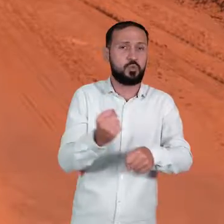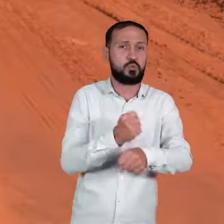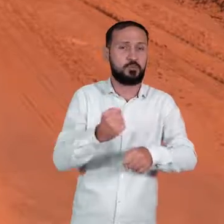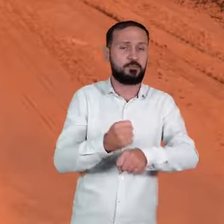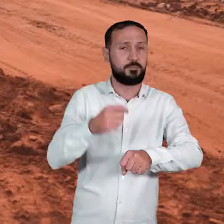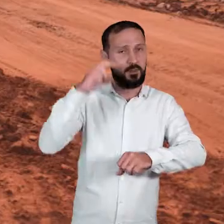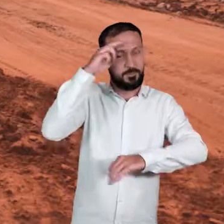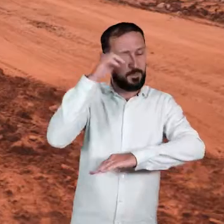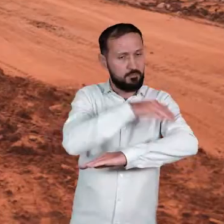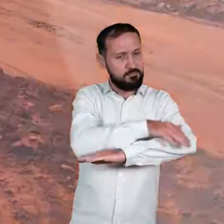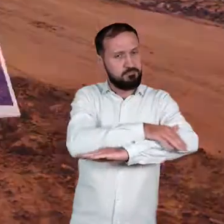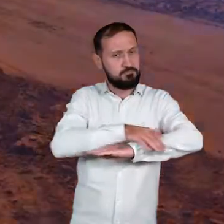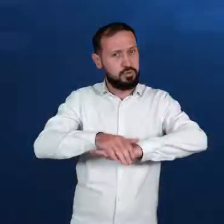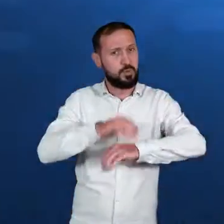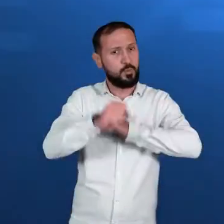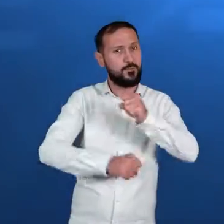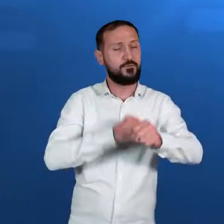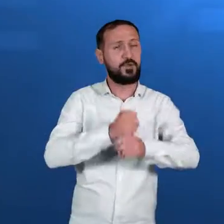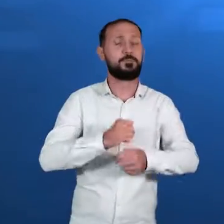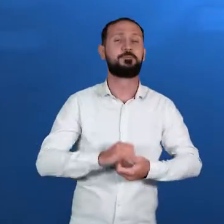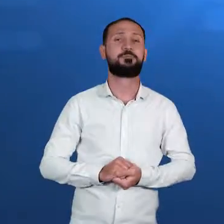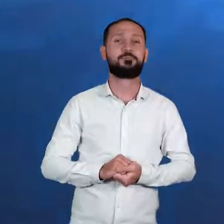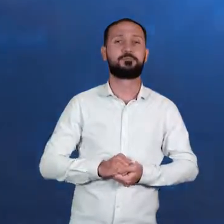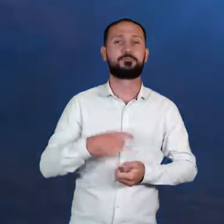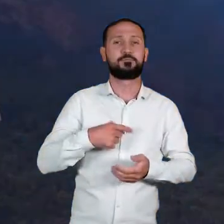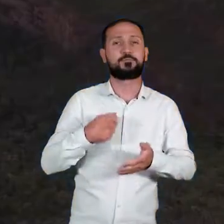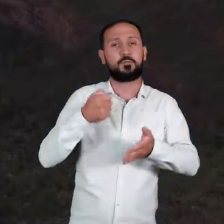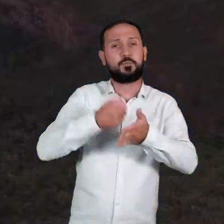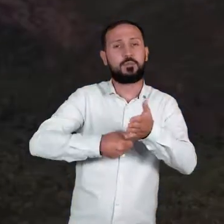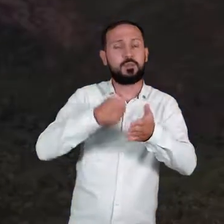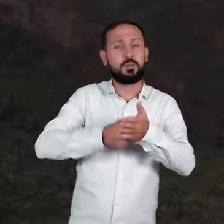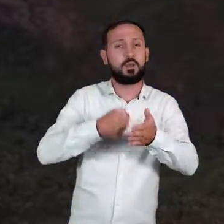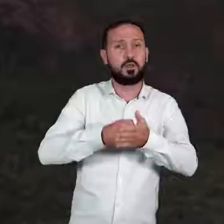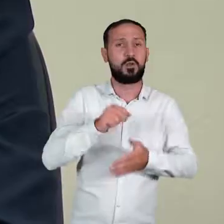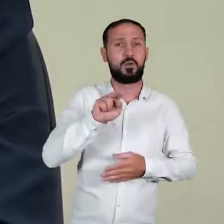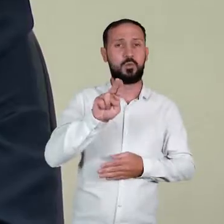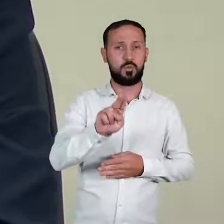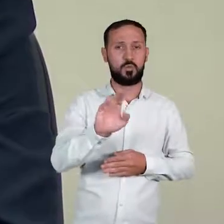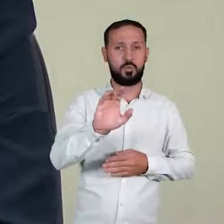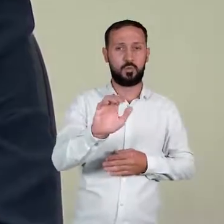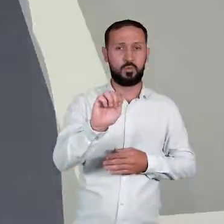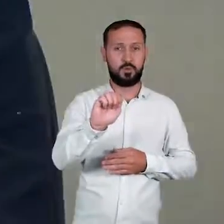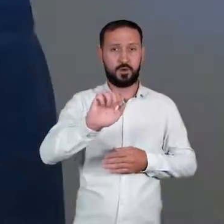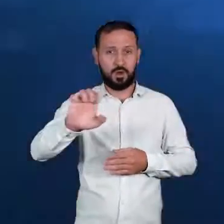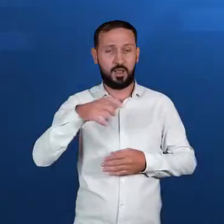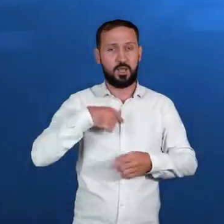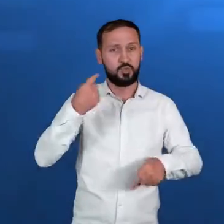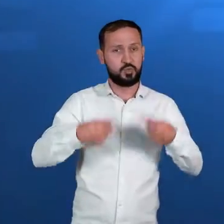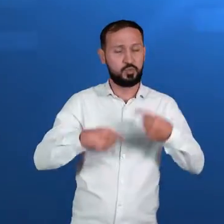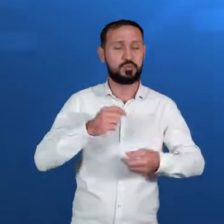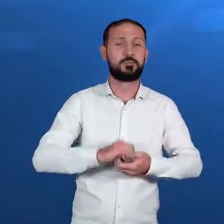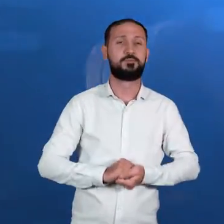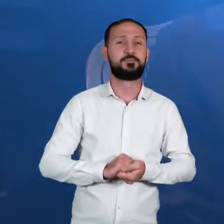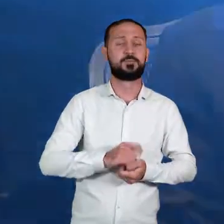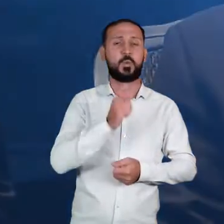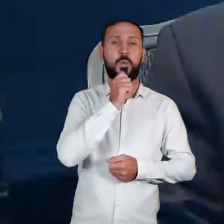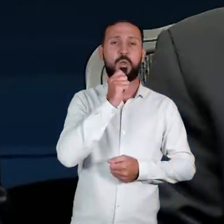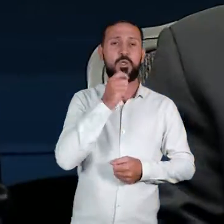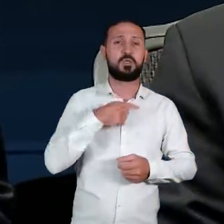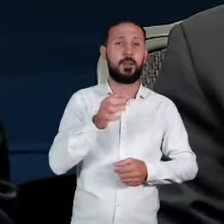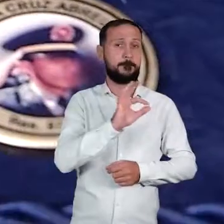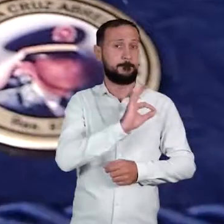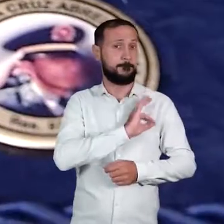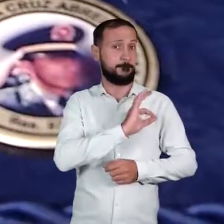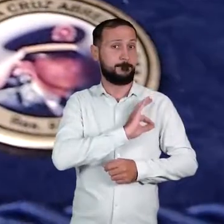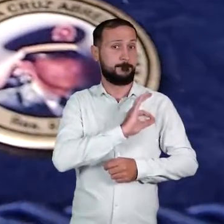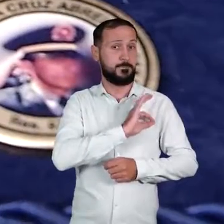de asfaltamento no ano que vem. Defesa das unidades de conservação é debatida. E ainda,